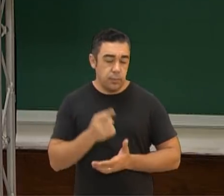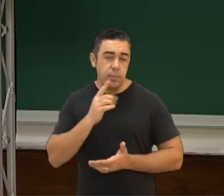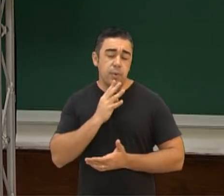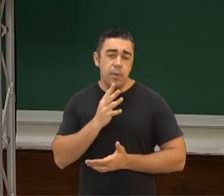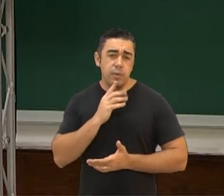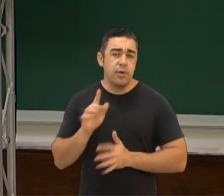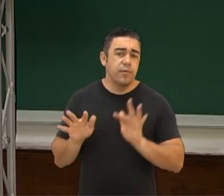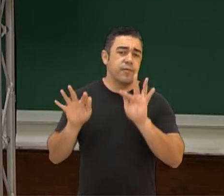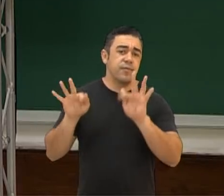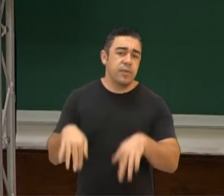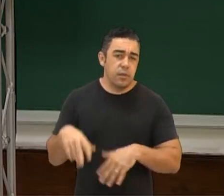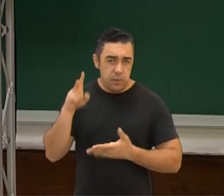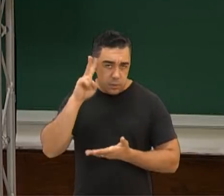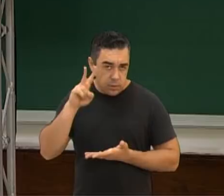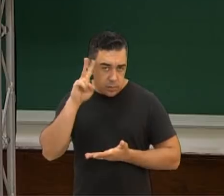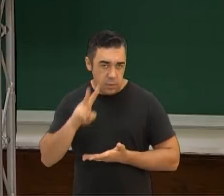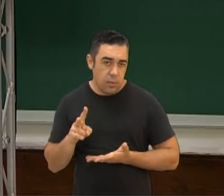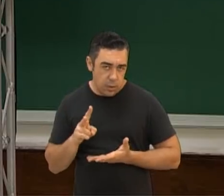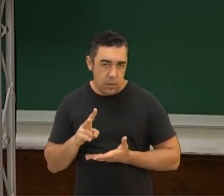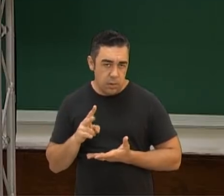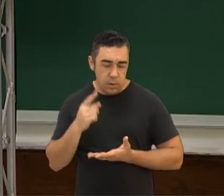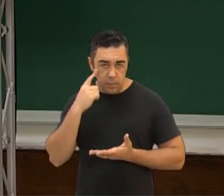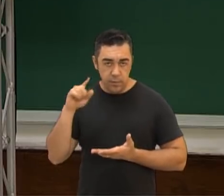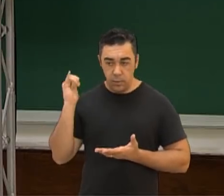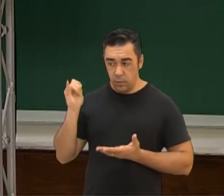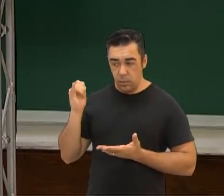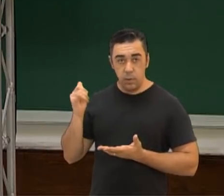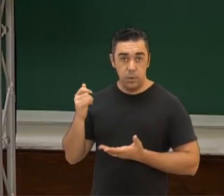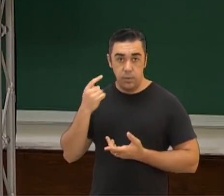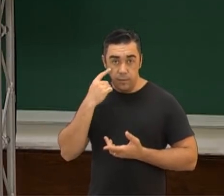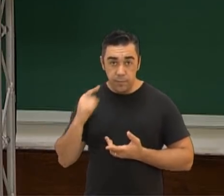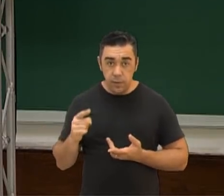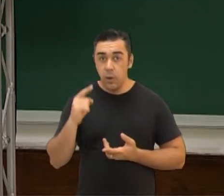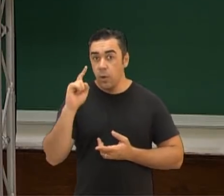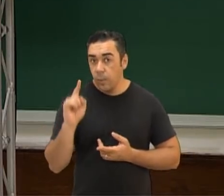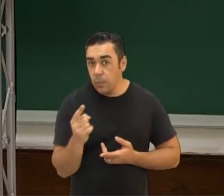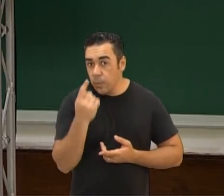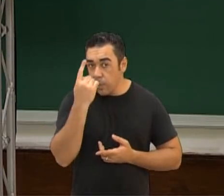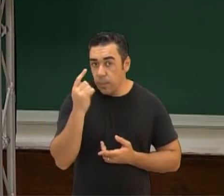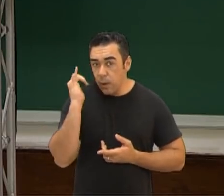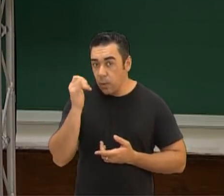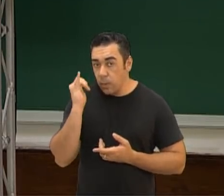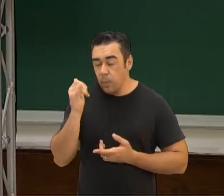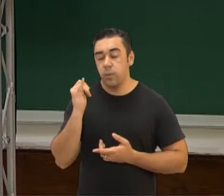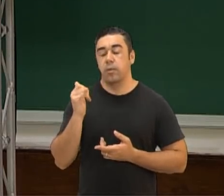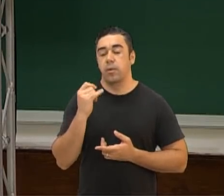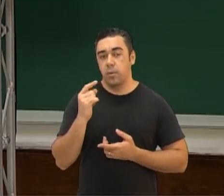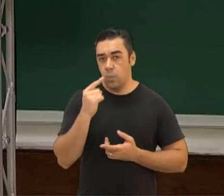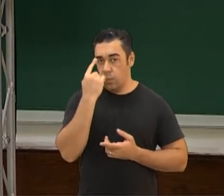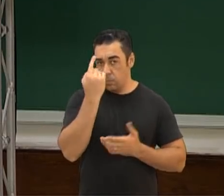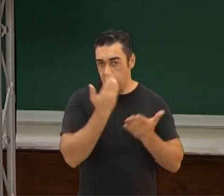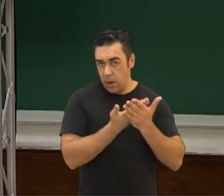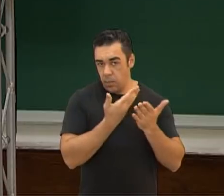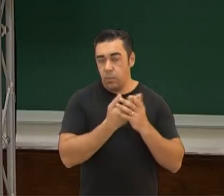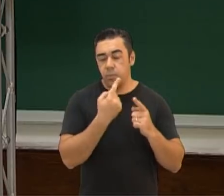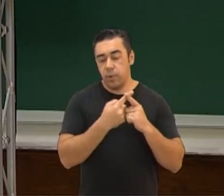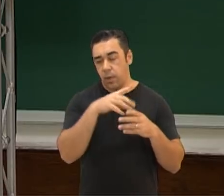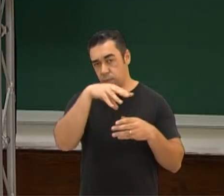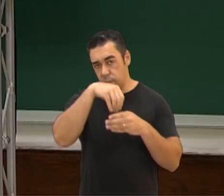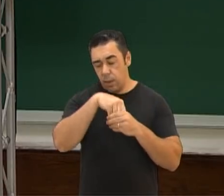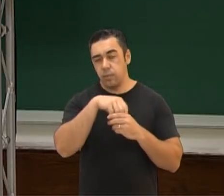conhecer o final do enredo, né? Observem que a gente não tem condições de passar um conto inteiro numa aula, porque a gente tem outros